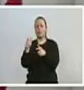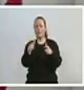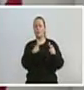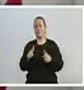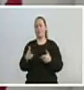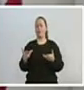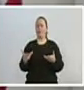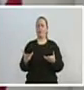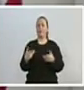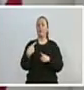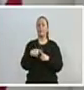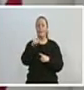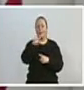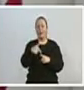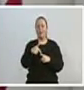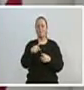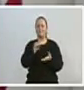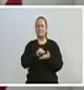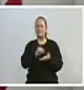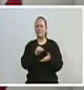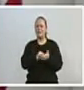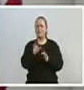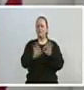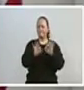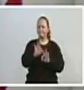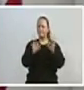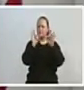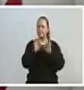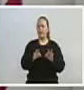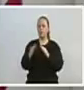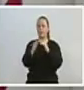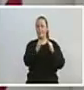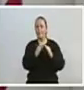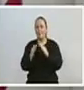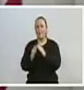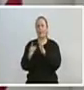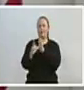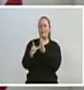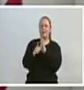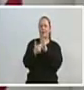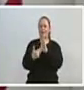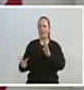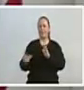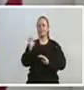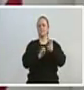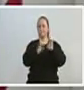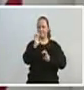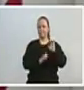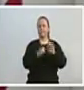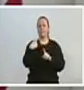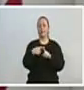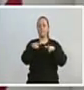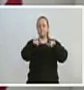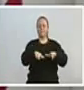área irregular de moradia, área irregular de comércio, área irregular de serviço, área irregular, inclusive, de indústrias, que estão instalados